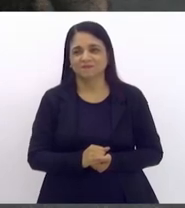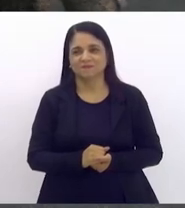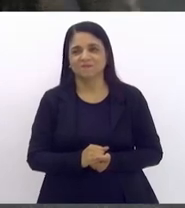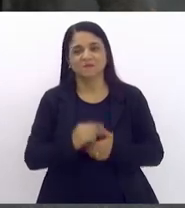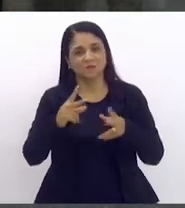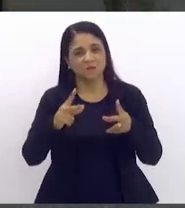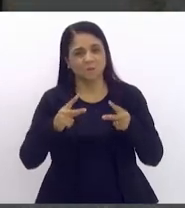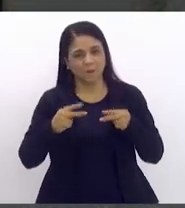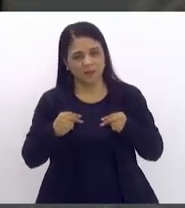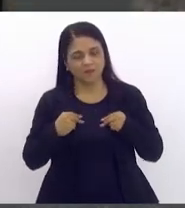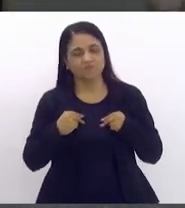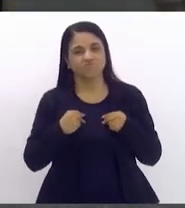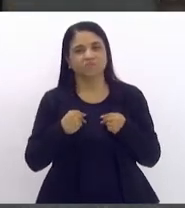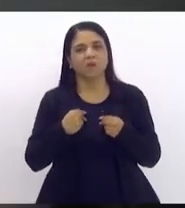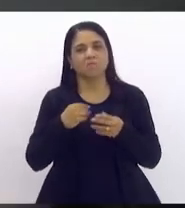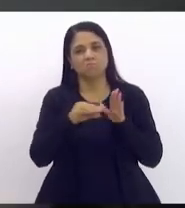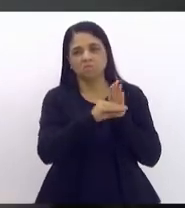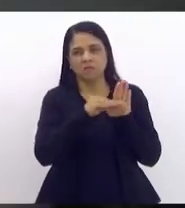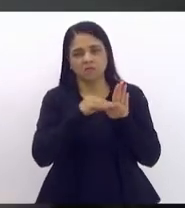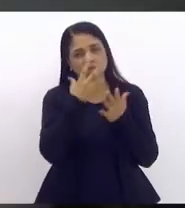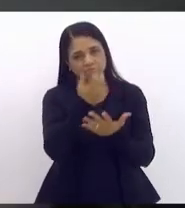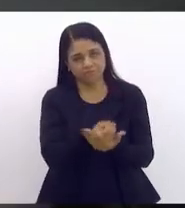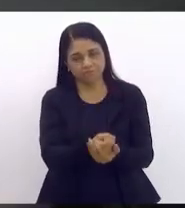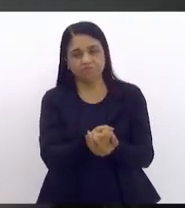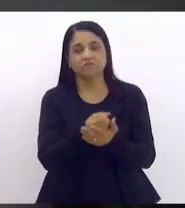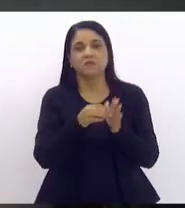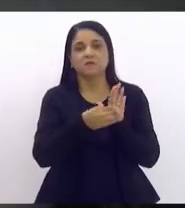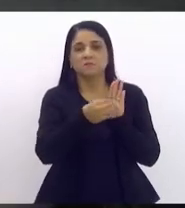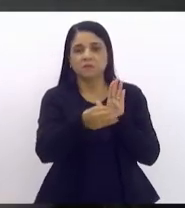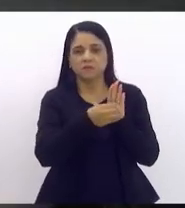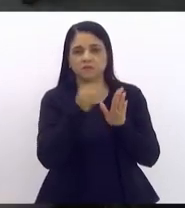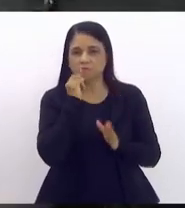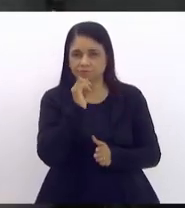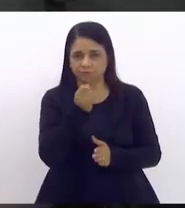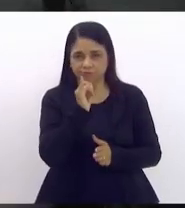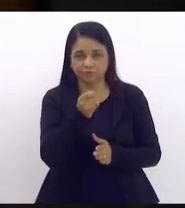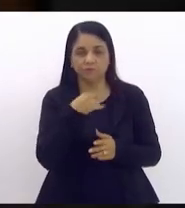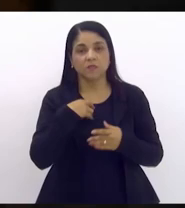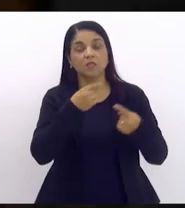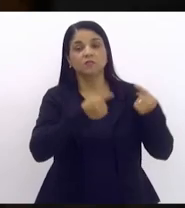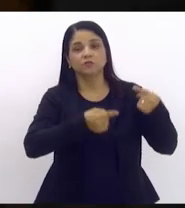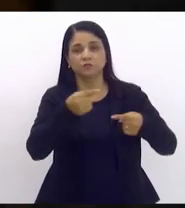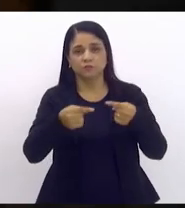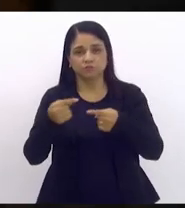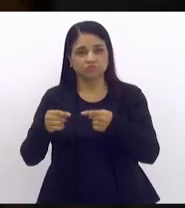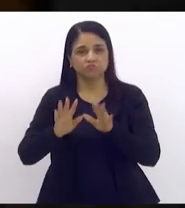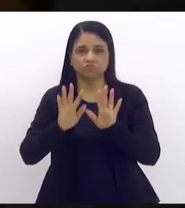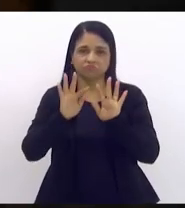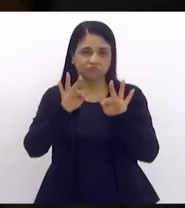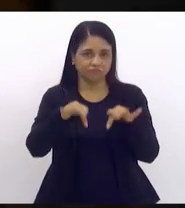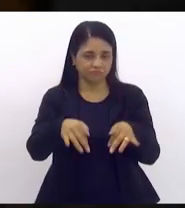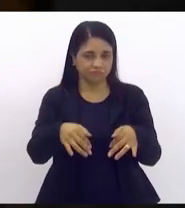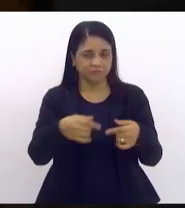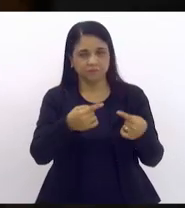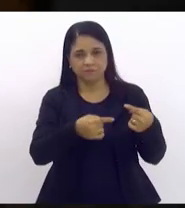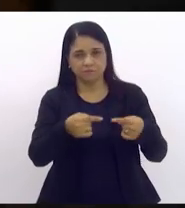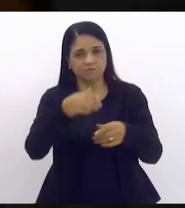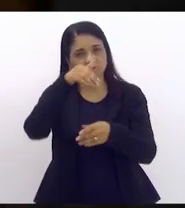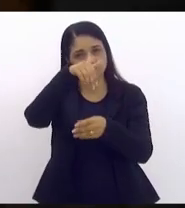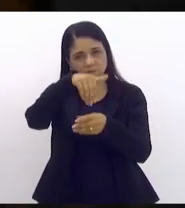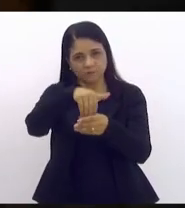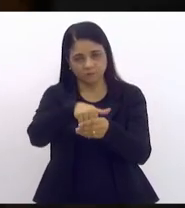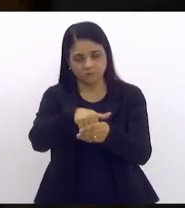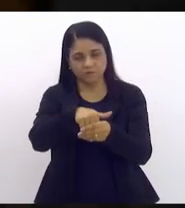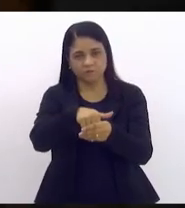mérito, o parecer é favorável. Com os pareceres emitidos, em discussão, não havendo quem queira discutir, em votação